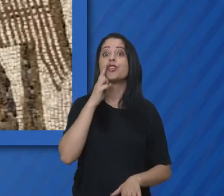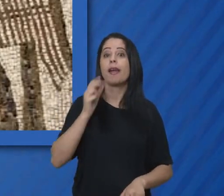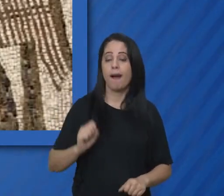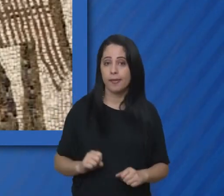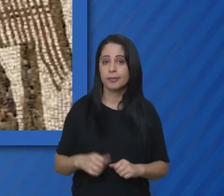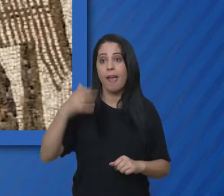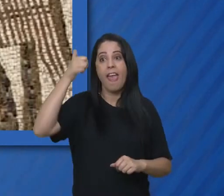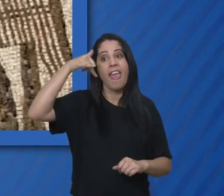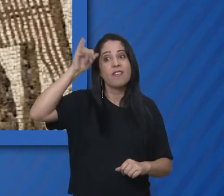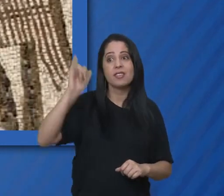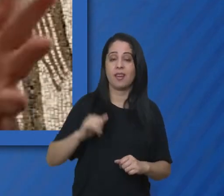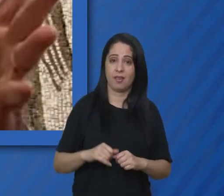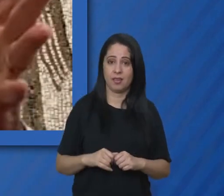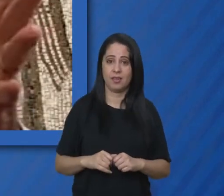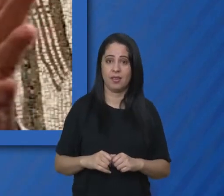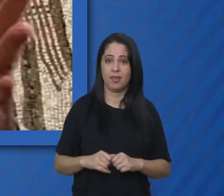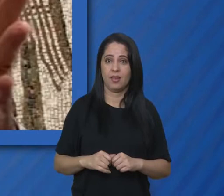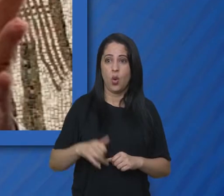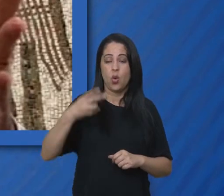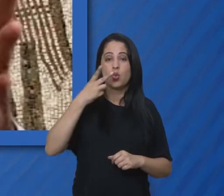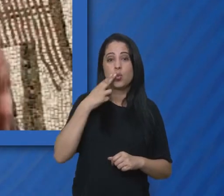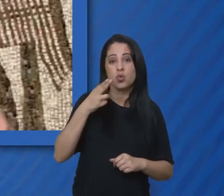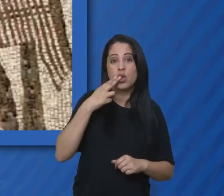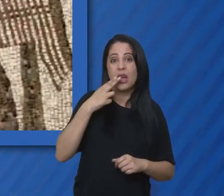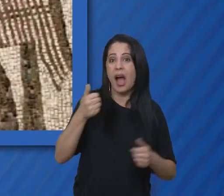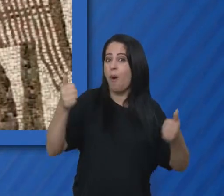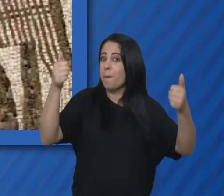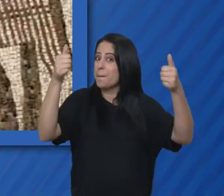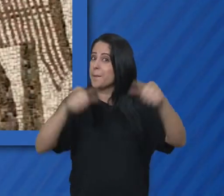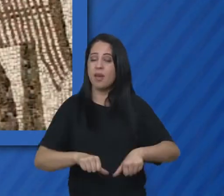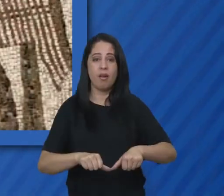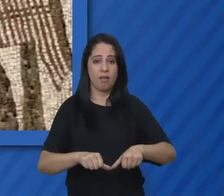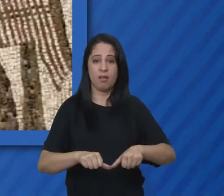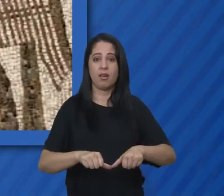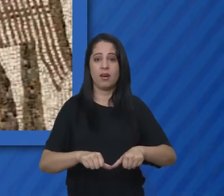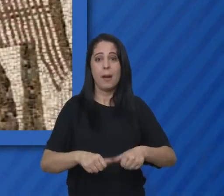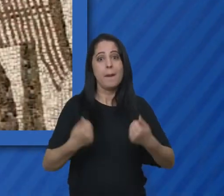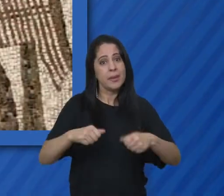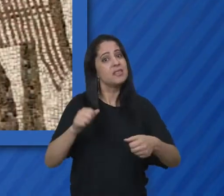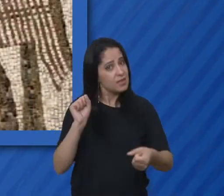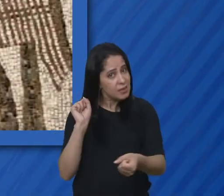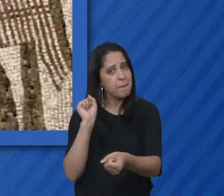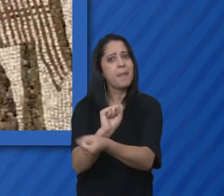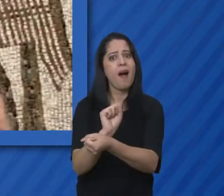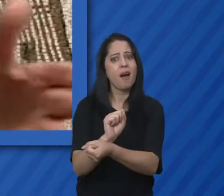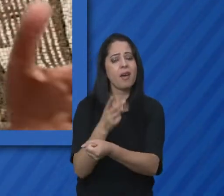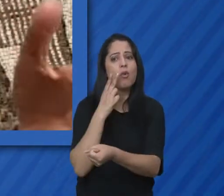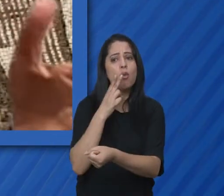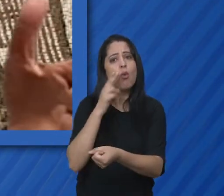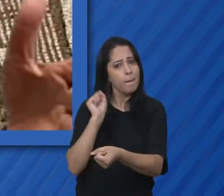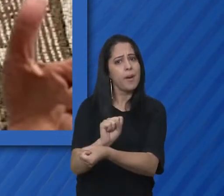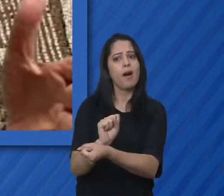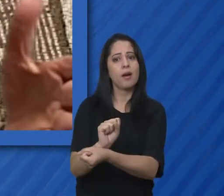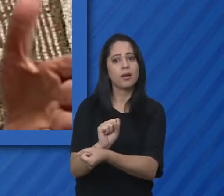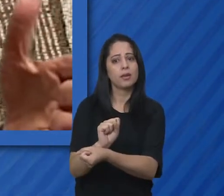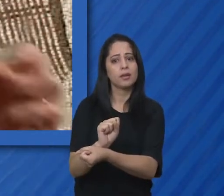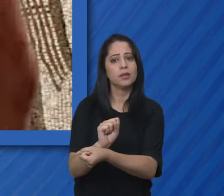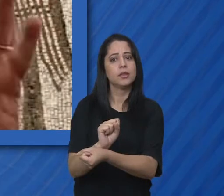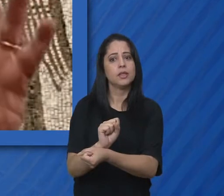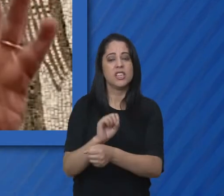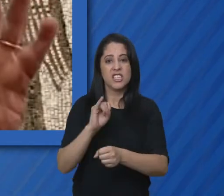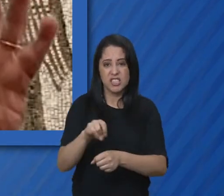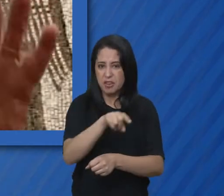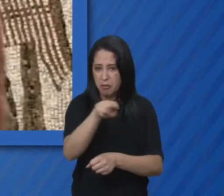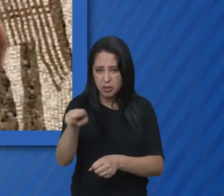cigarro. Isso é terrível. E o cigarro não tem conversa, tem que parar de fumar.